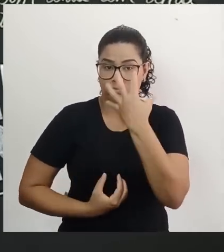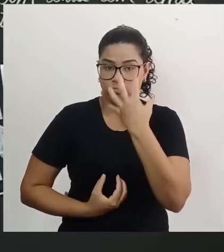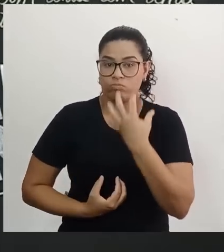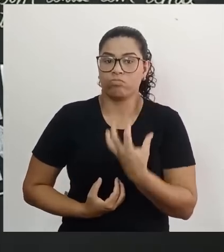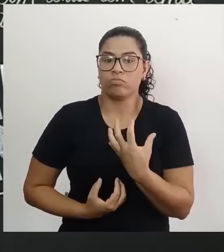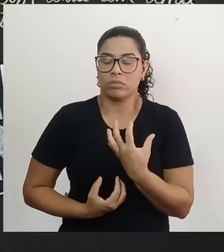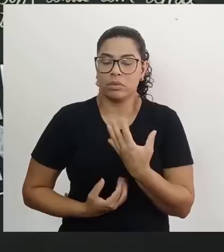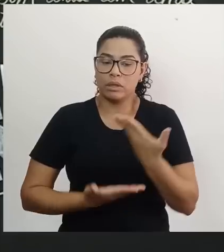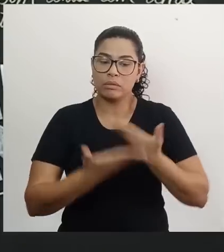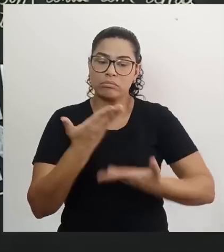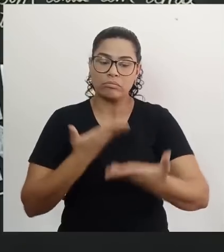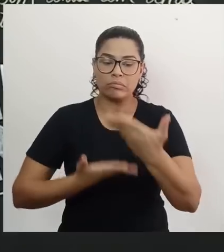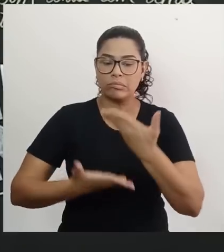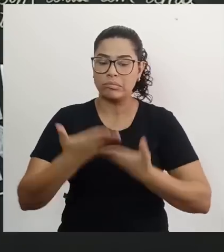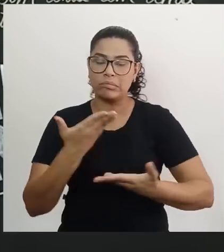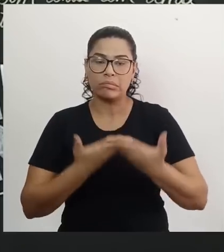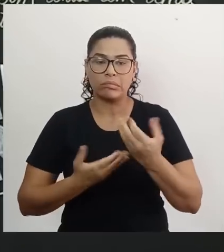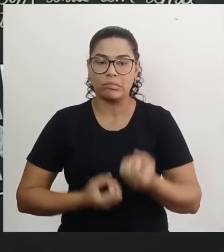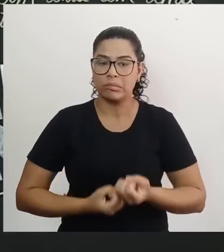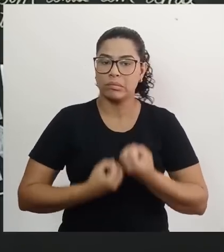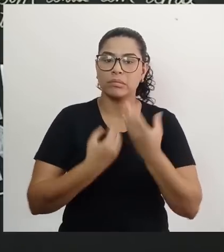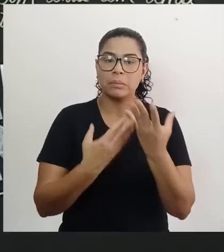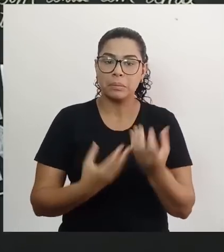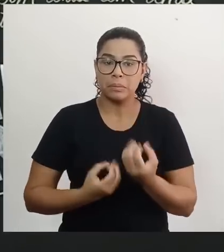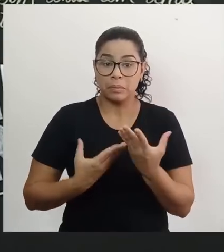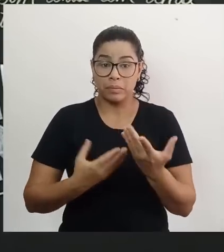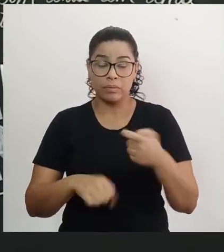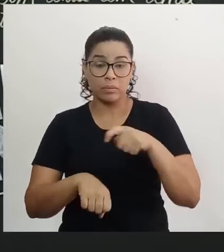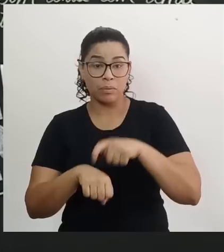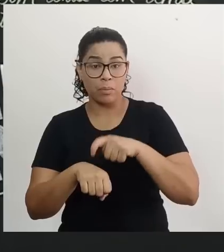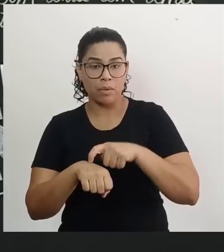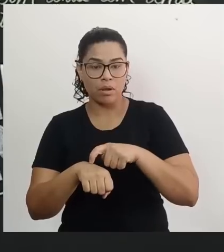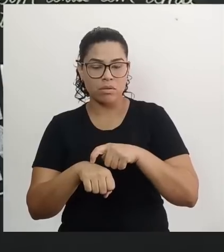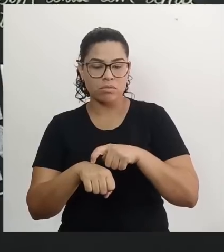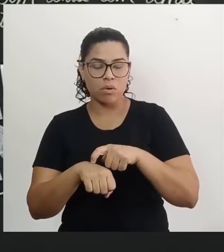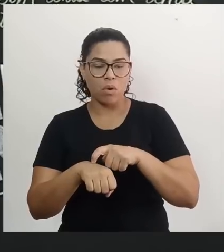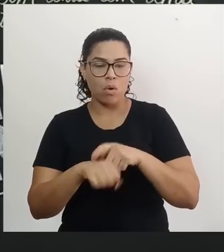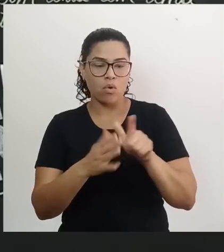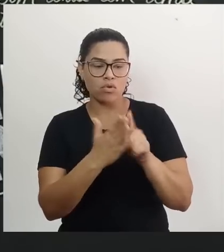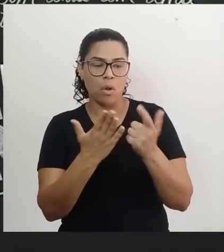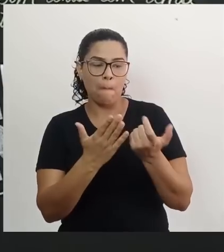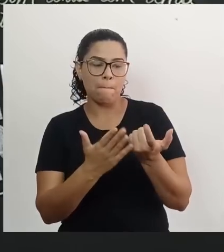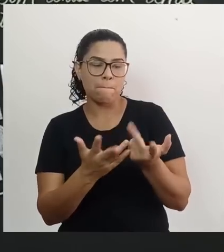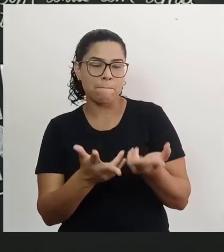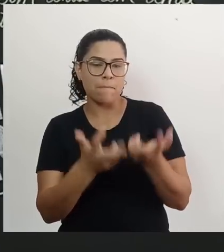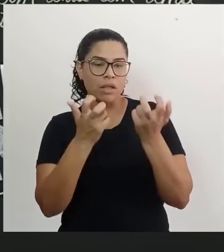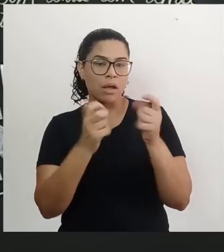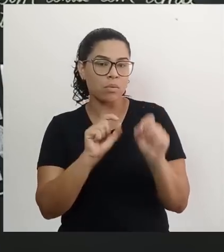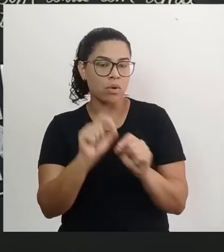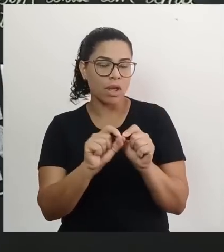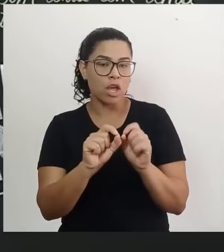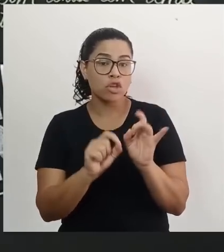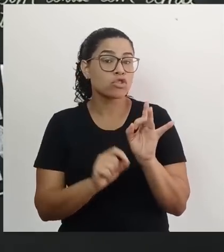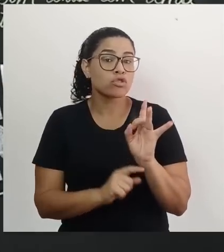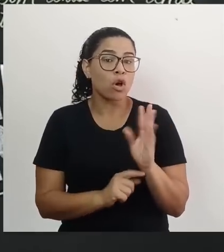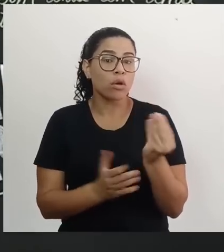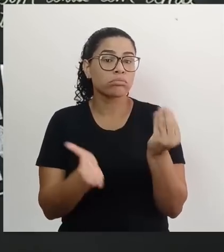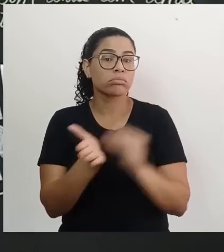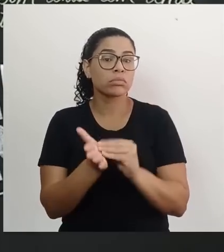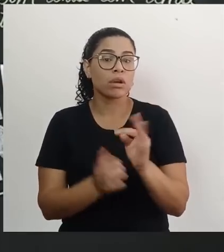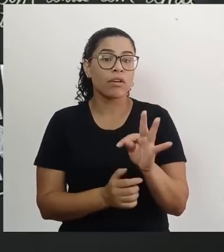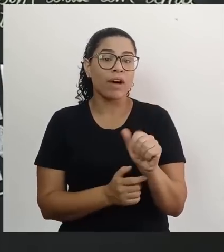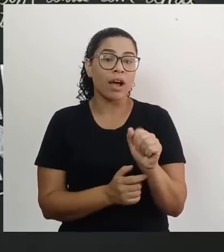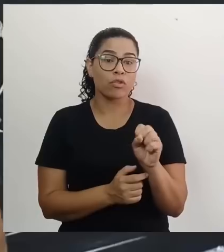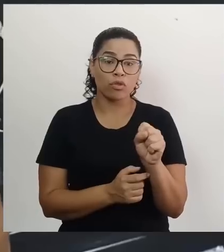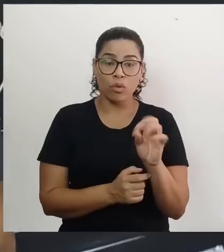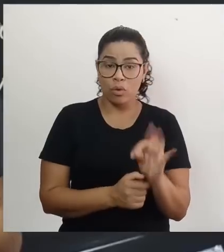da circulação dessas informações. Momento esse em que a emissora percebe que não basta apenas expor fatos, é preciso também